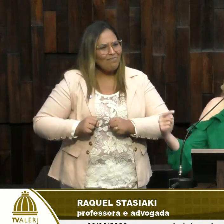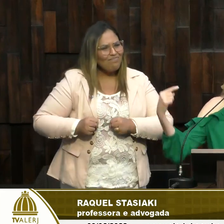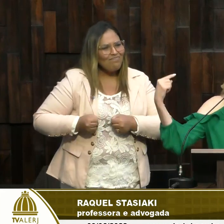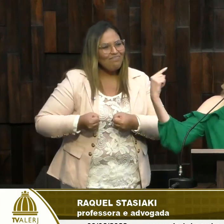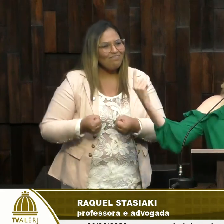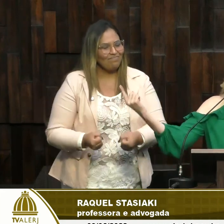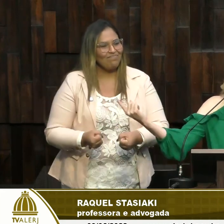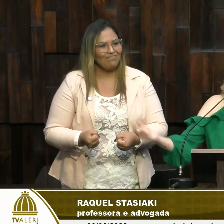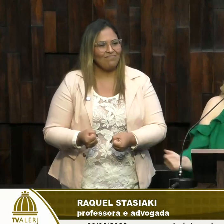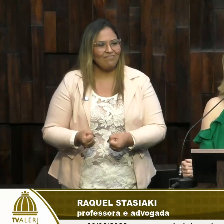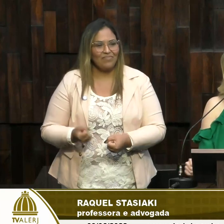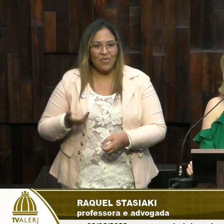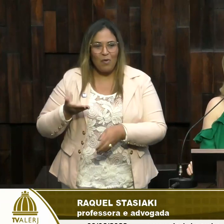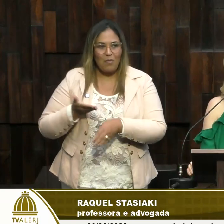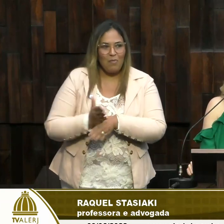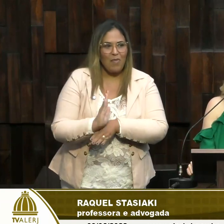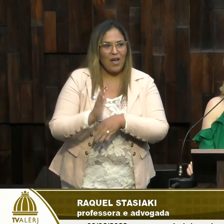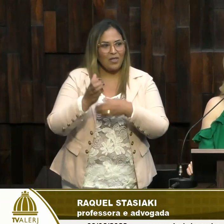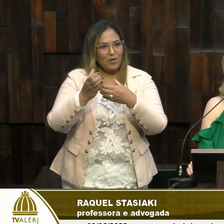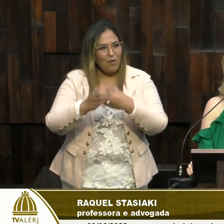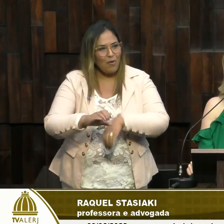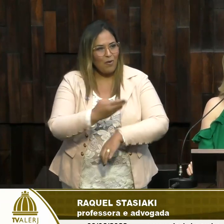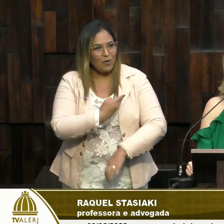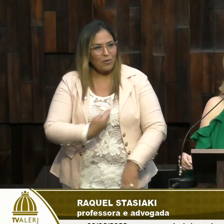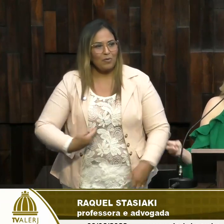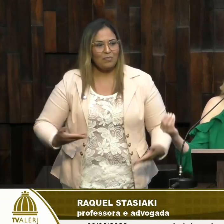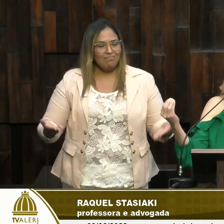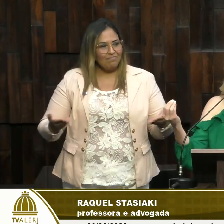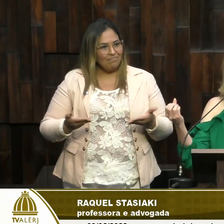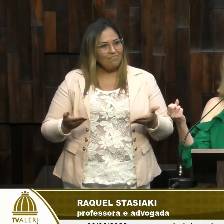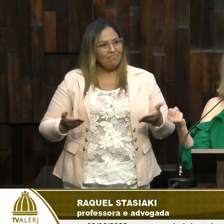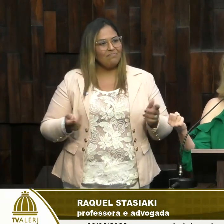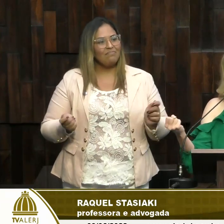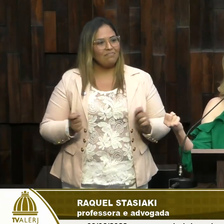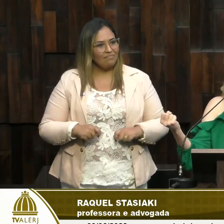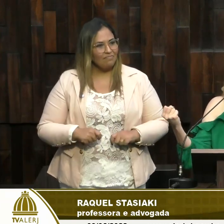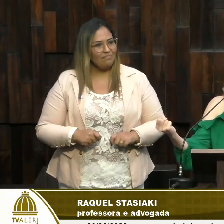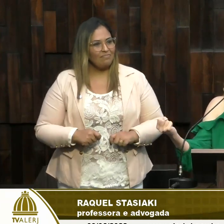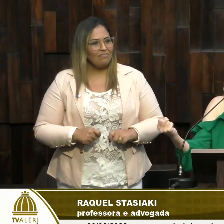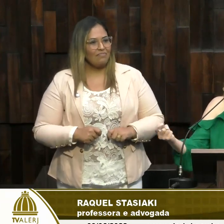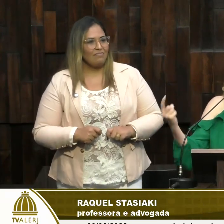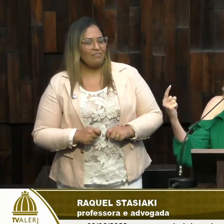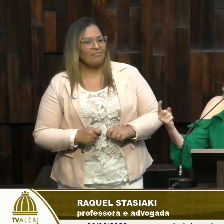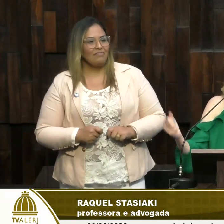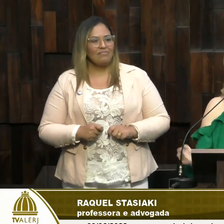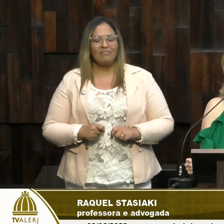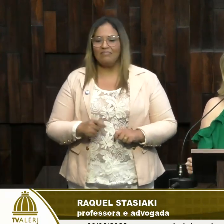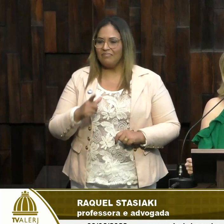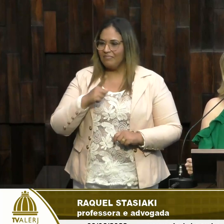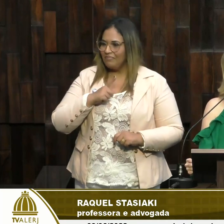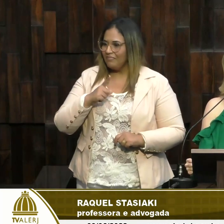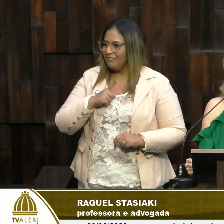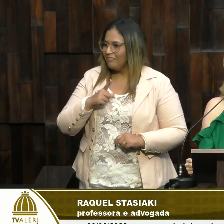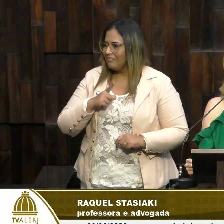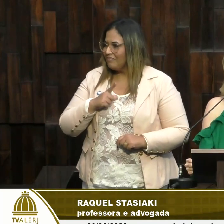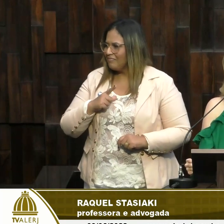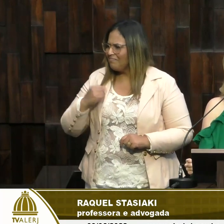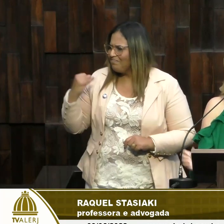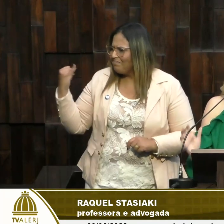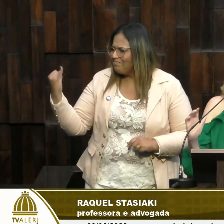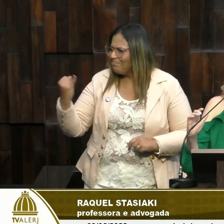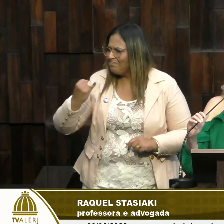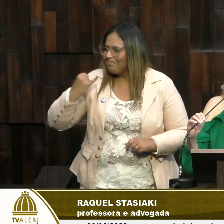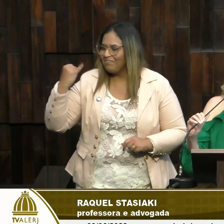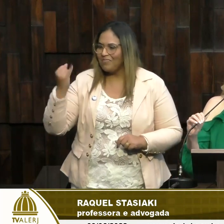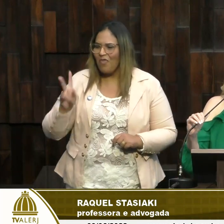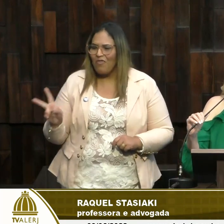da dificuldade que é o concurso público de hoje e que têm muito apreço pelo cargo público que ocupam.